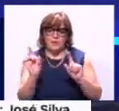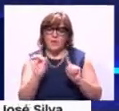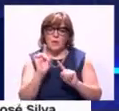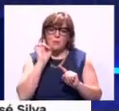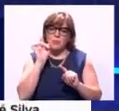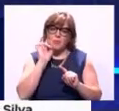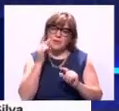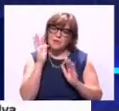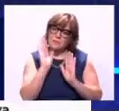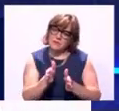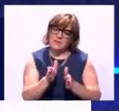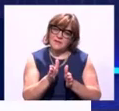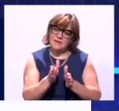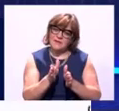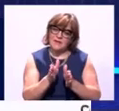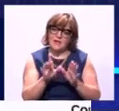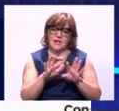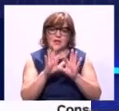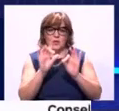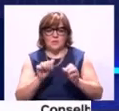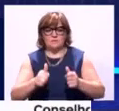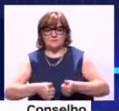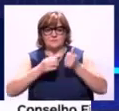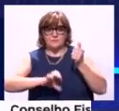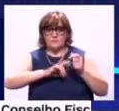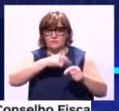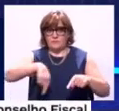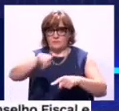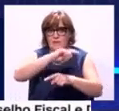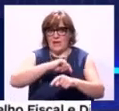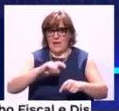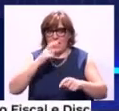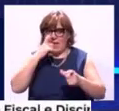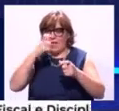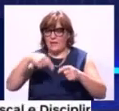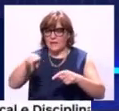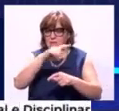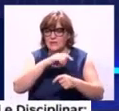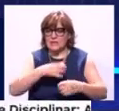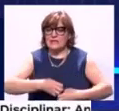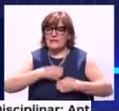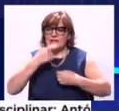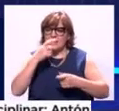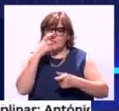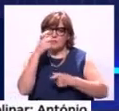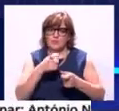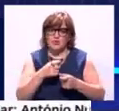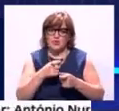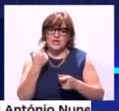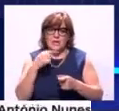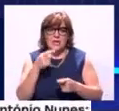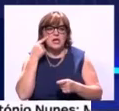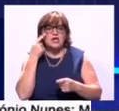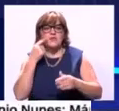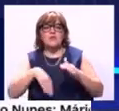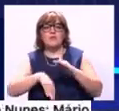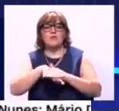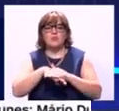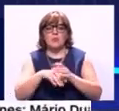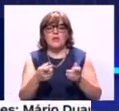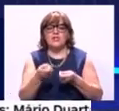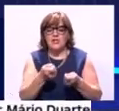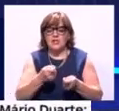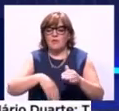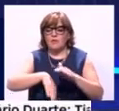Não era importante ter, para ganhar confiança nos adeptos, os adeptos sentirem que havia gente que tem experiência de futebol, na gestão,